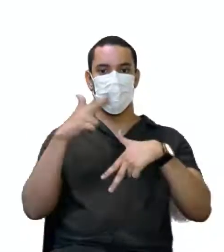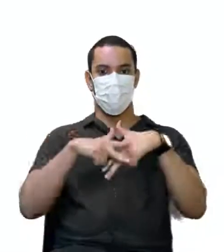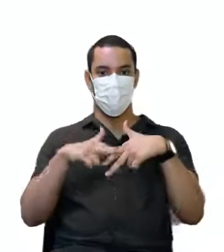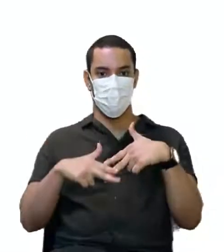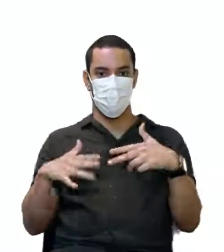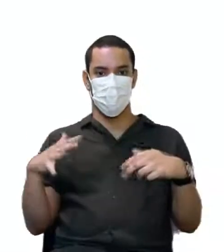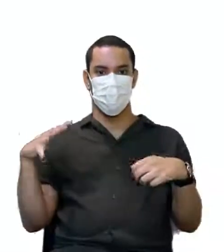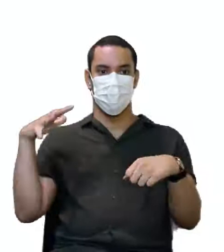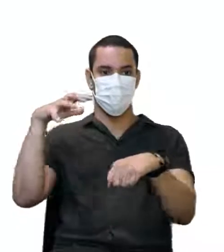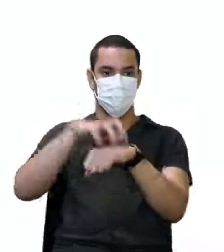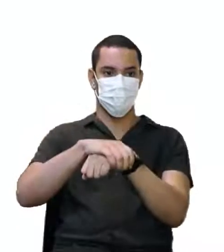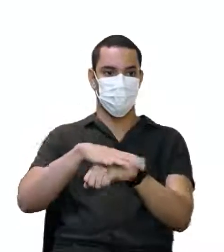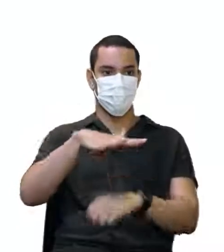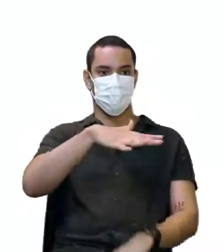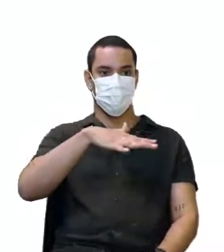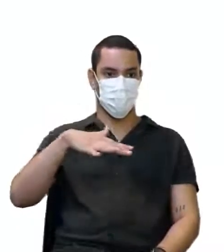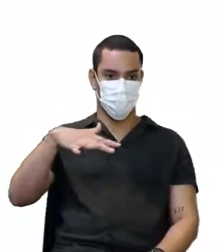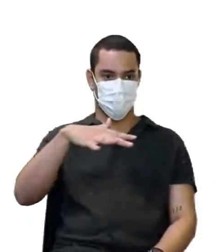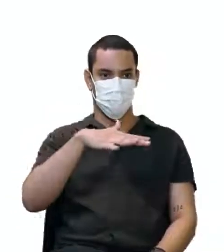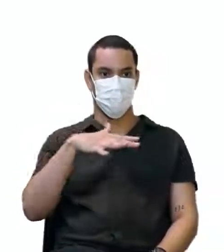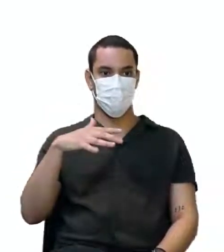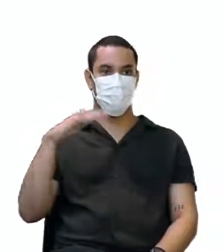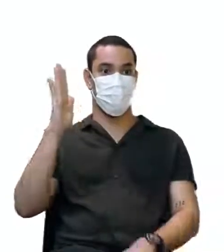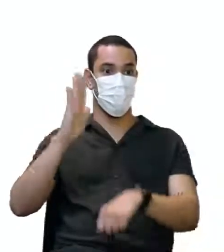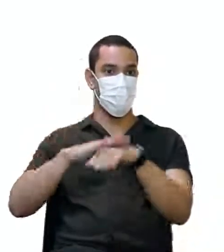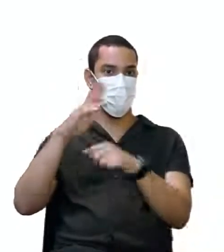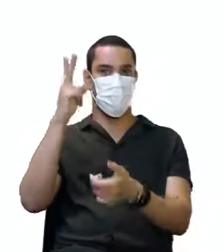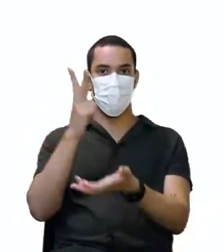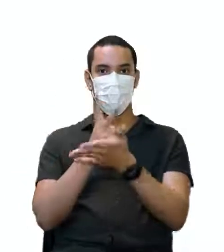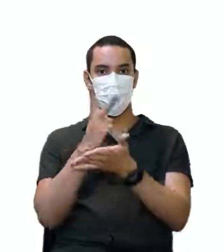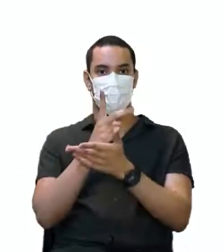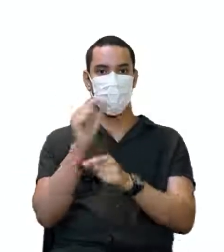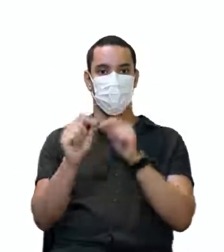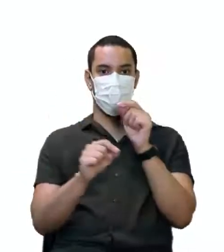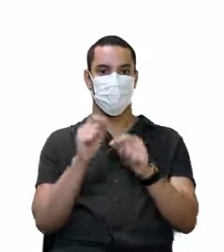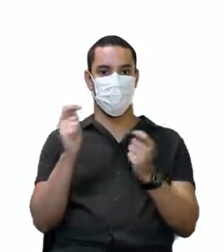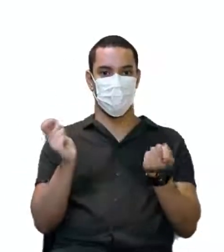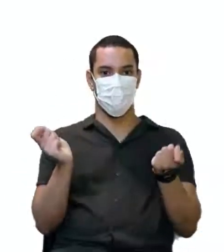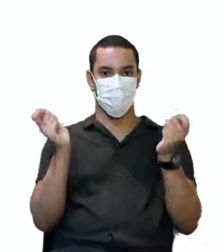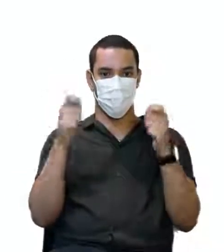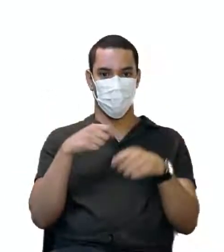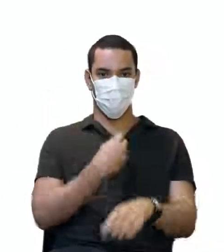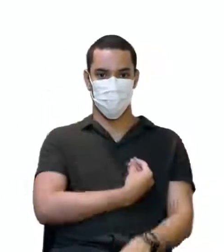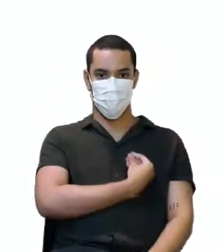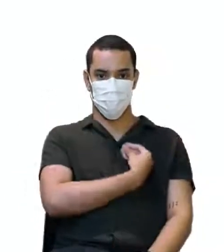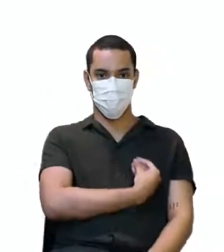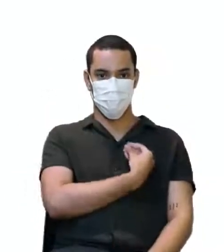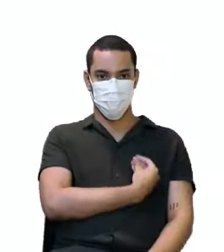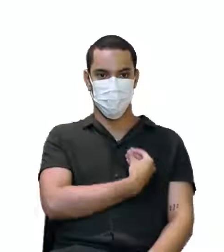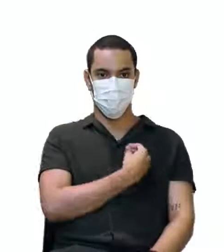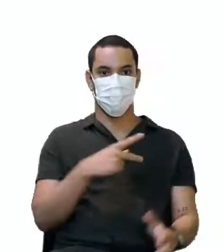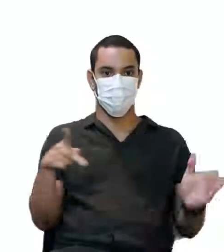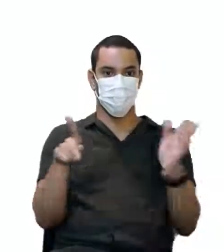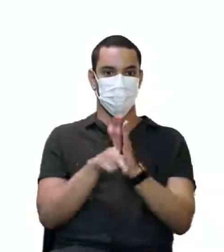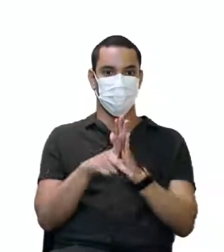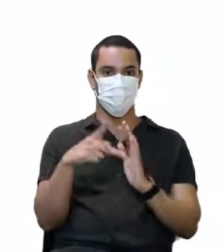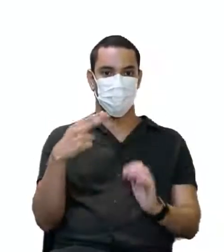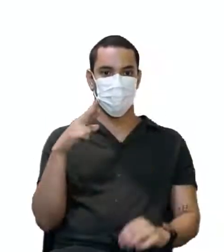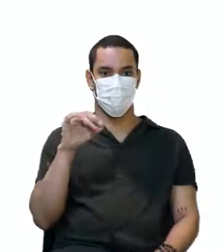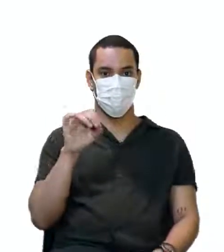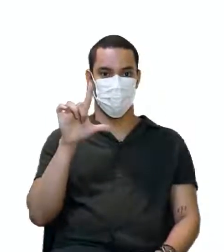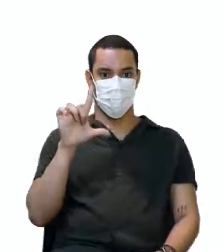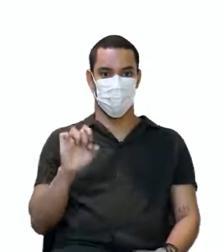foram ocupando esses espaços para cada vez mais favorecer a sua sobrevivência, da sua prole,